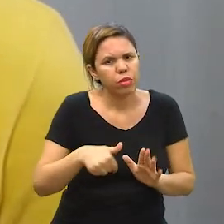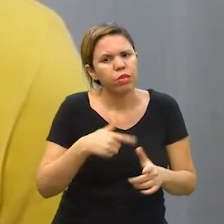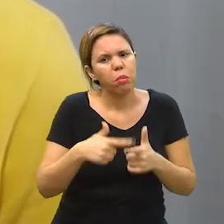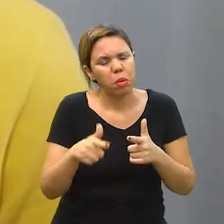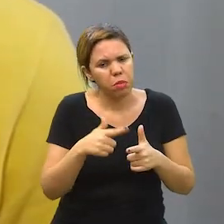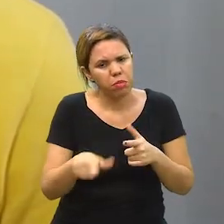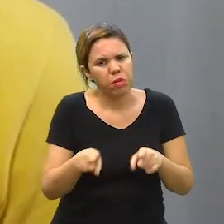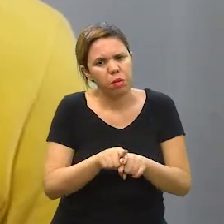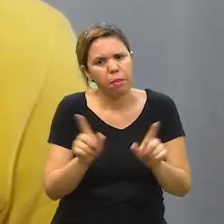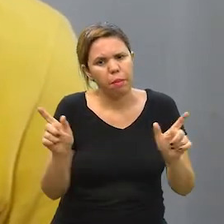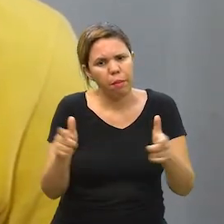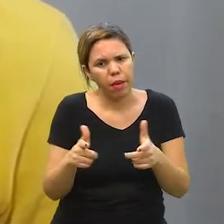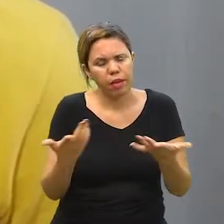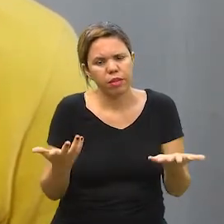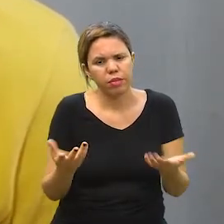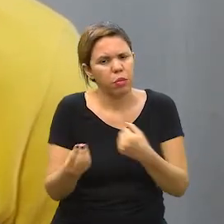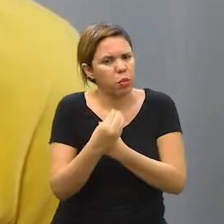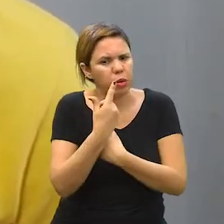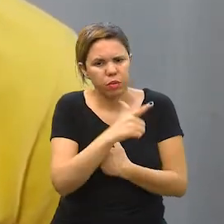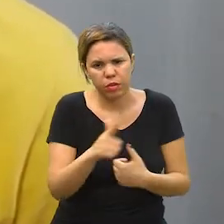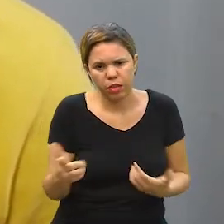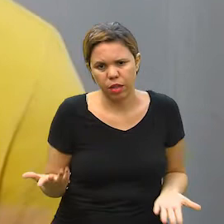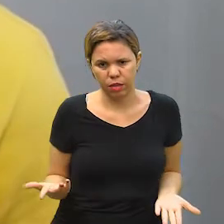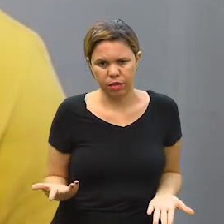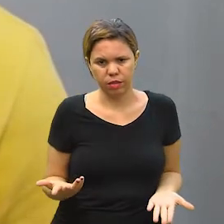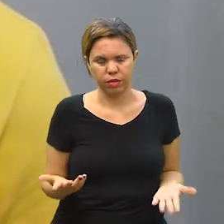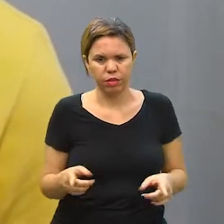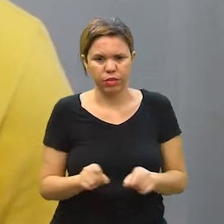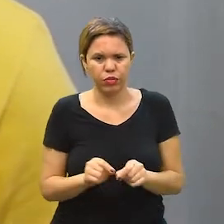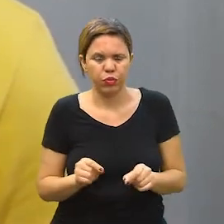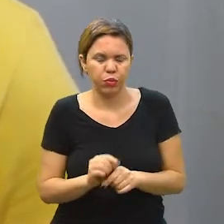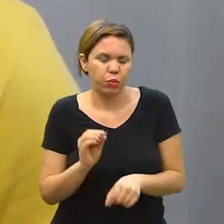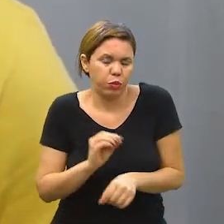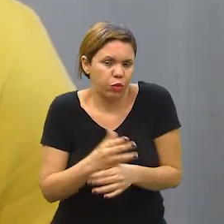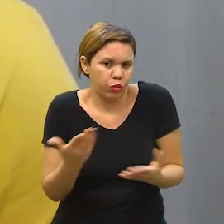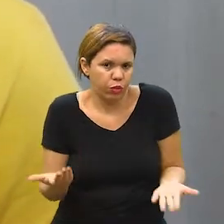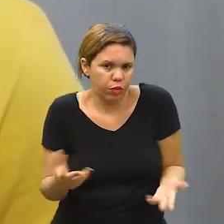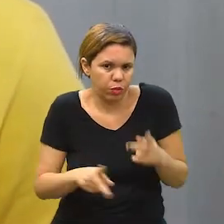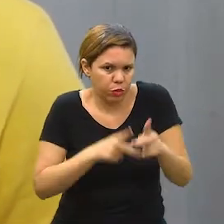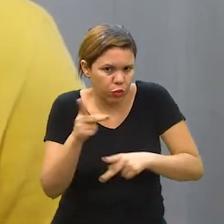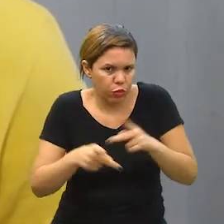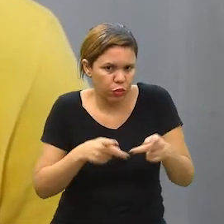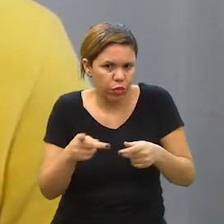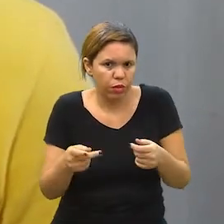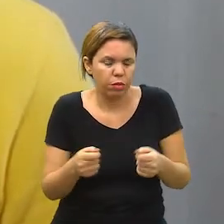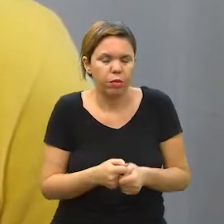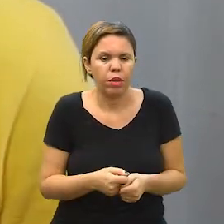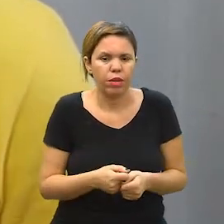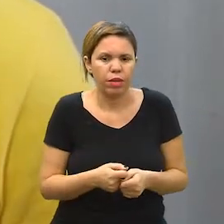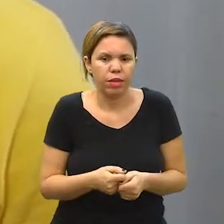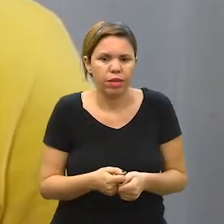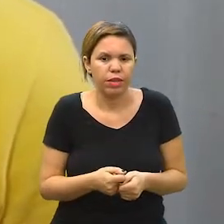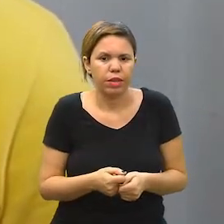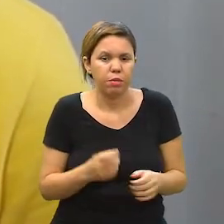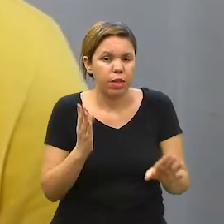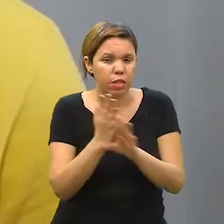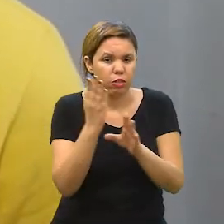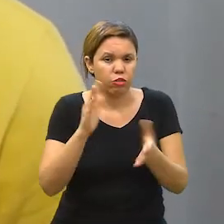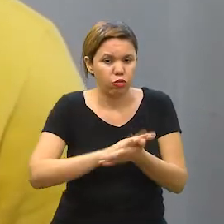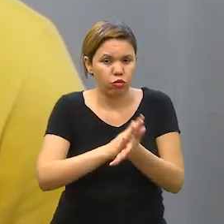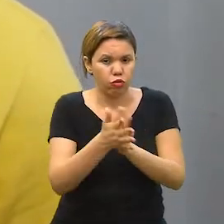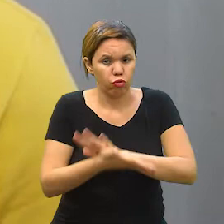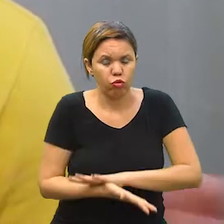com uma menor imunidade. Isso porque as pessoas com obesidade têm uma menor atividade das células para detectar e destruir